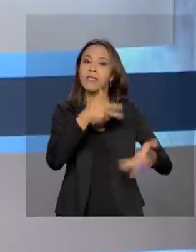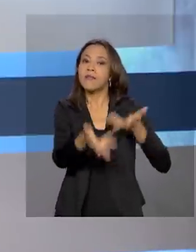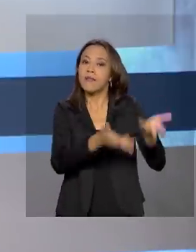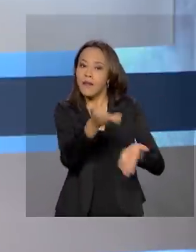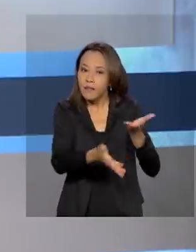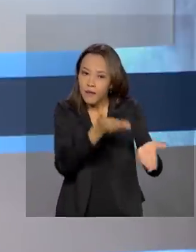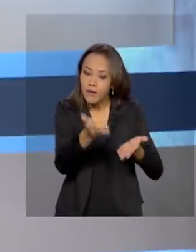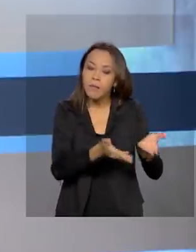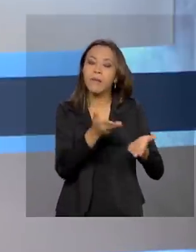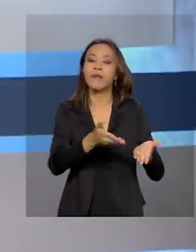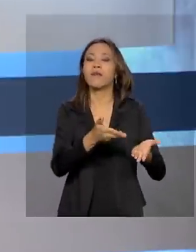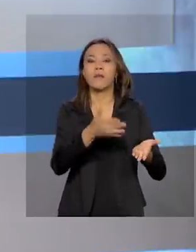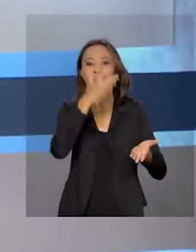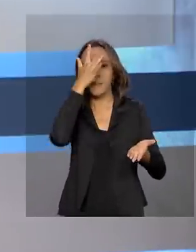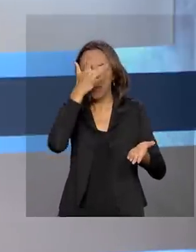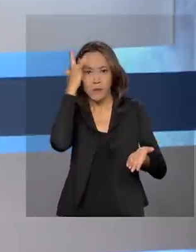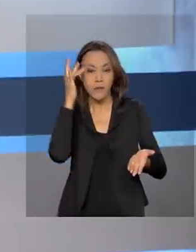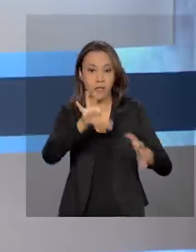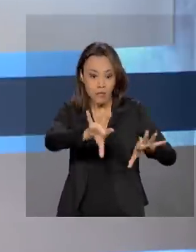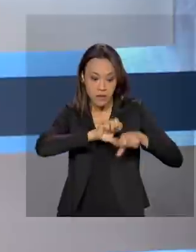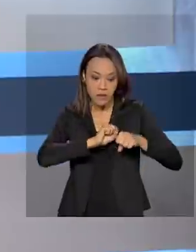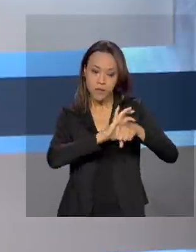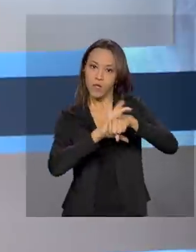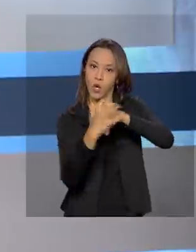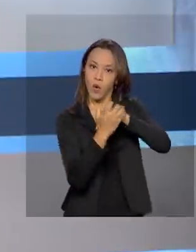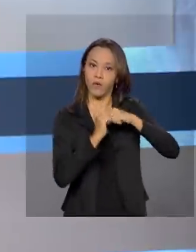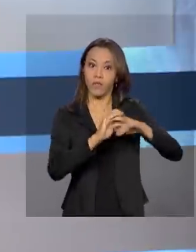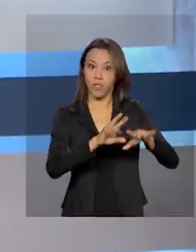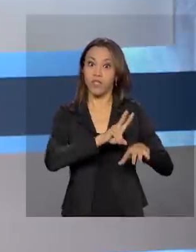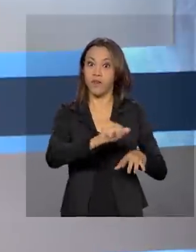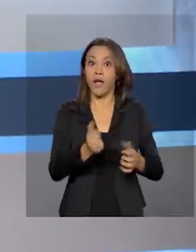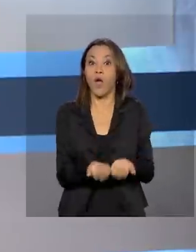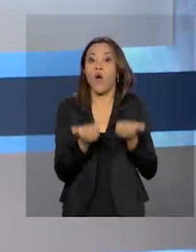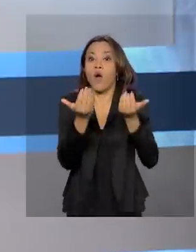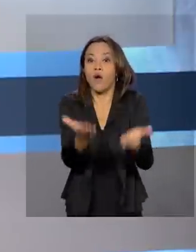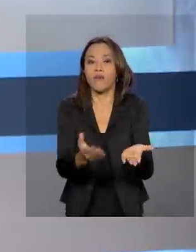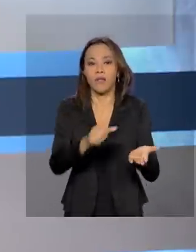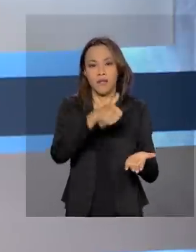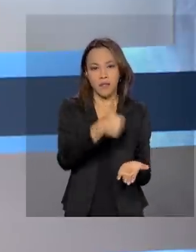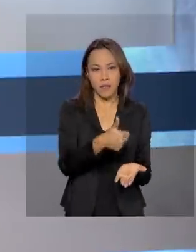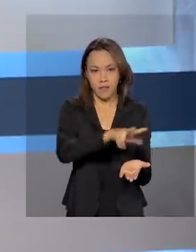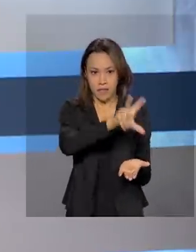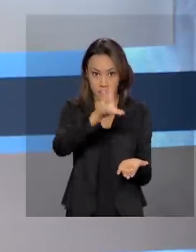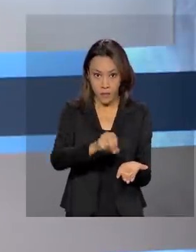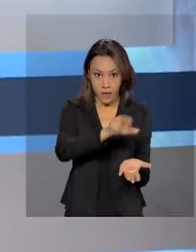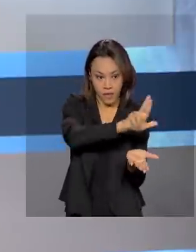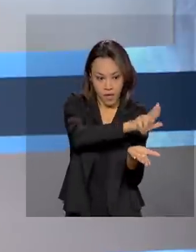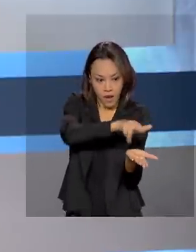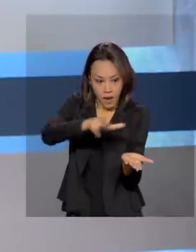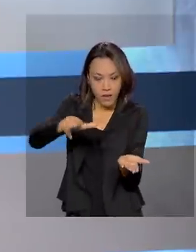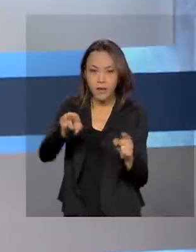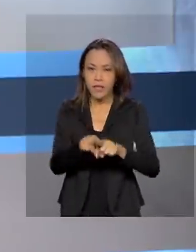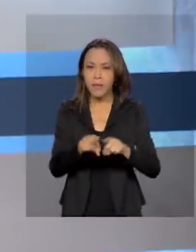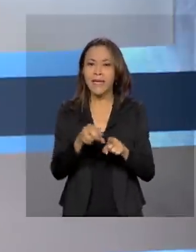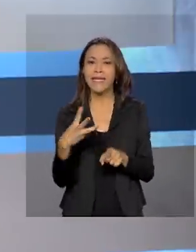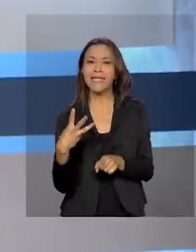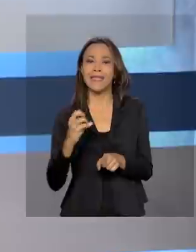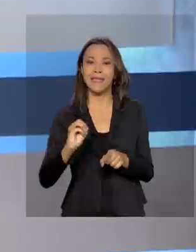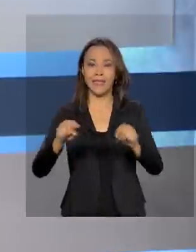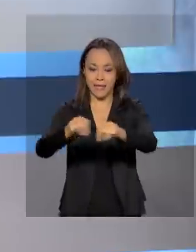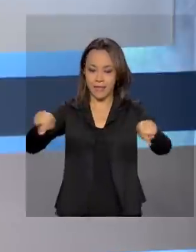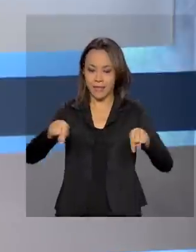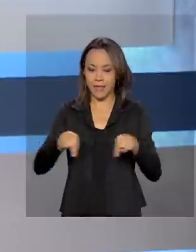tratamento de pacientes com convite 19:10 de ofertar 150 leitos clínicos e 30 de UTI esse hospital